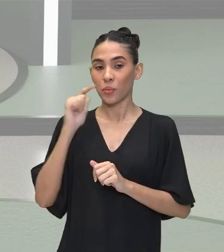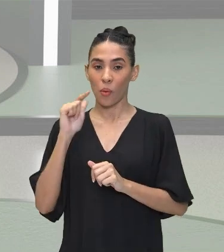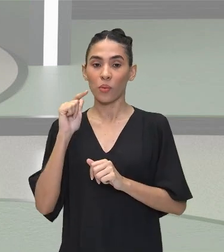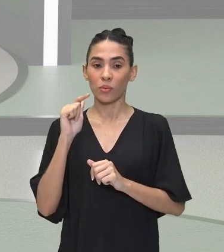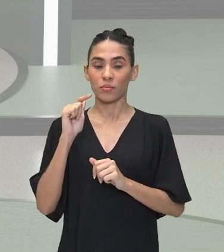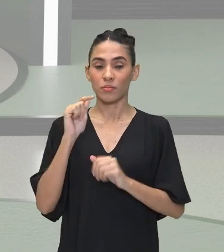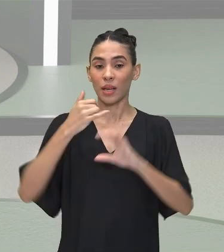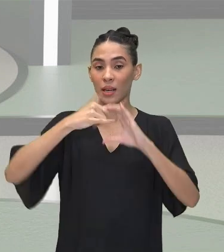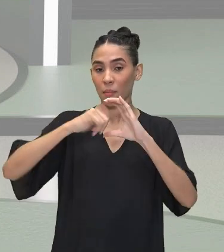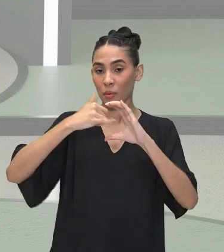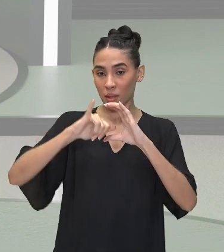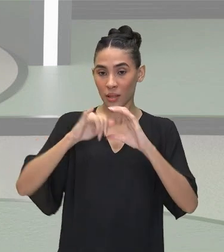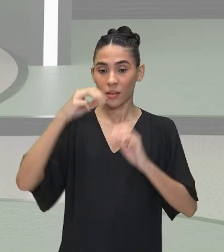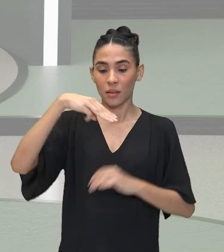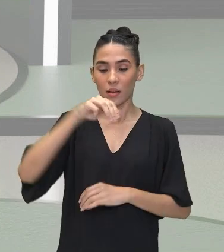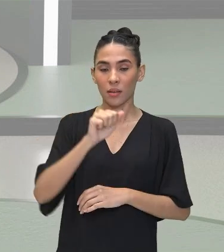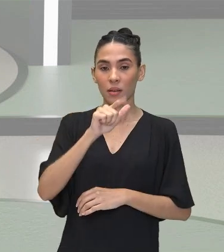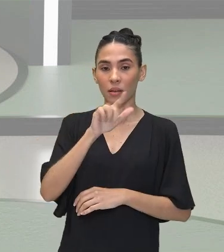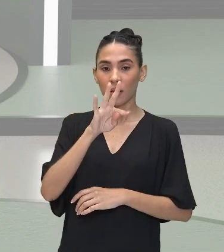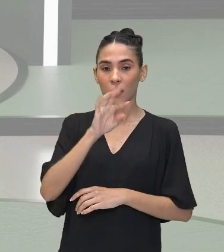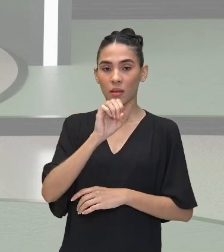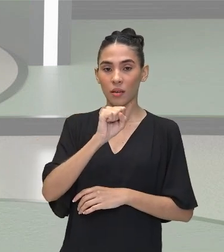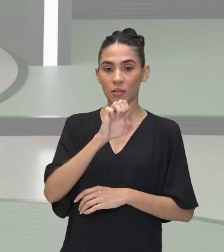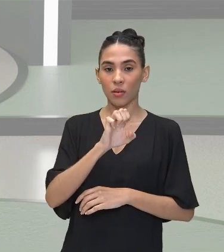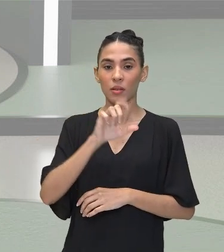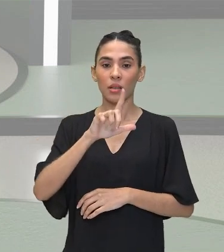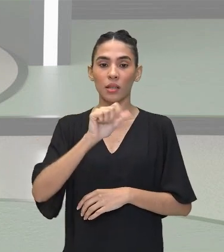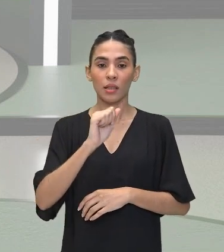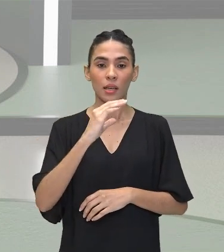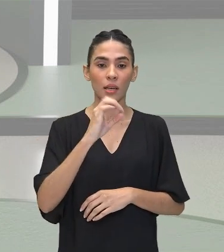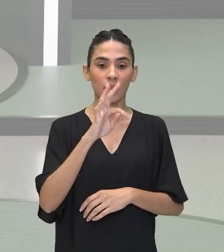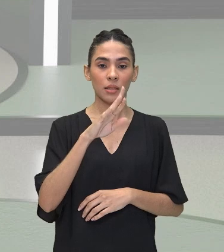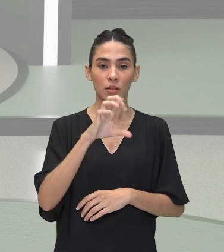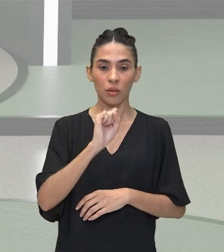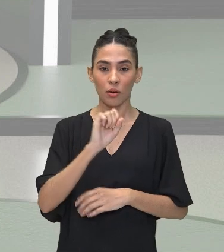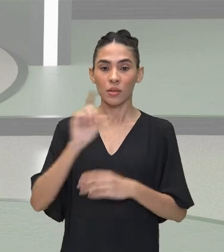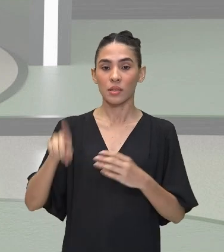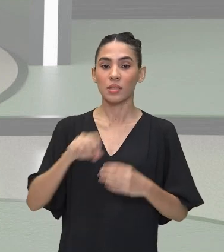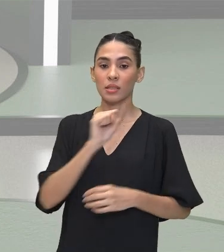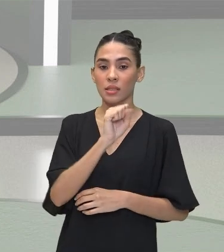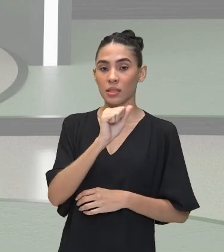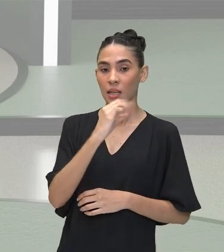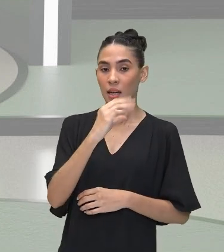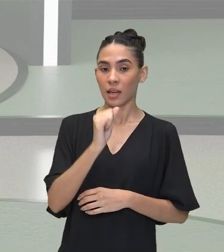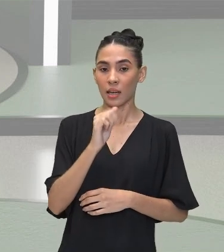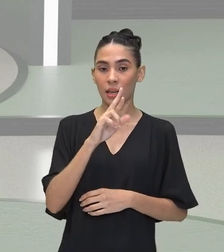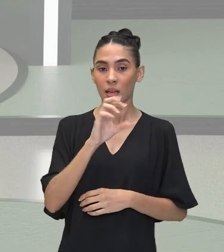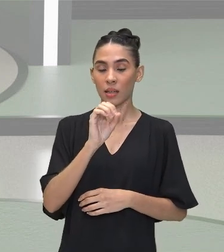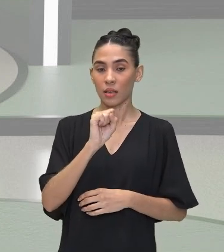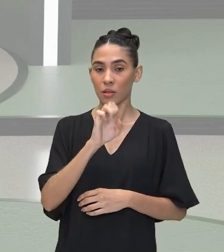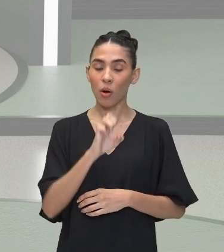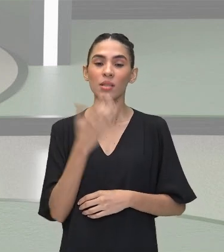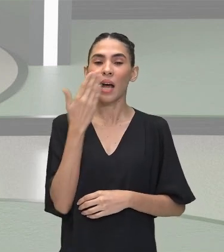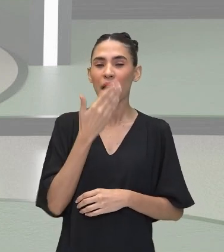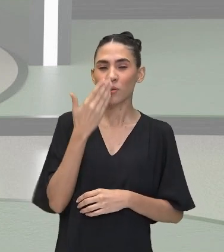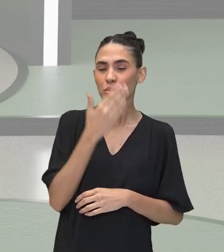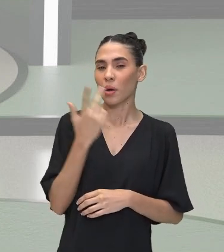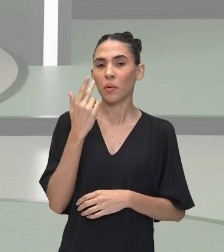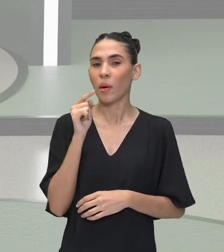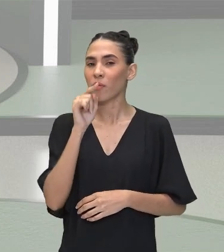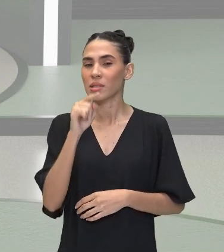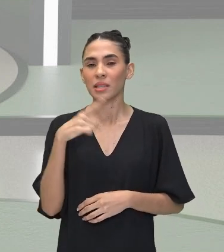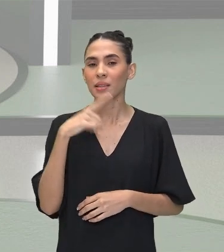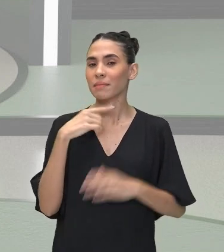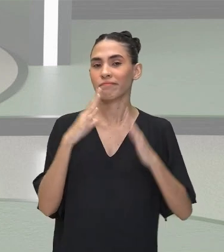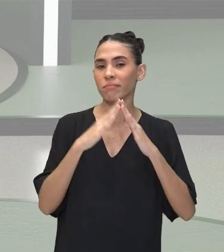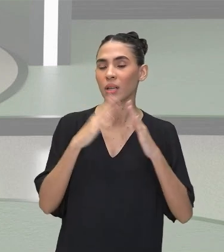carboidratos, a maltose, a lactose e a sacarose. A sacarose é aquele açúcar comum que a gente tem em casa,